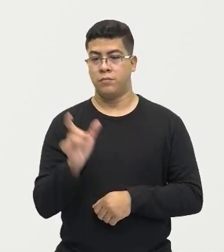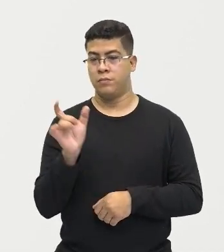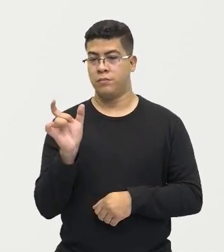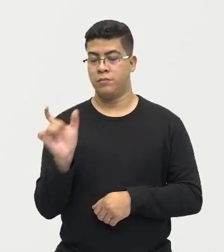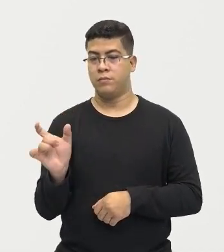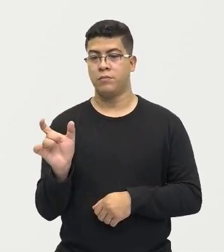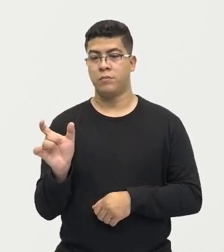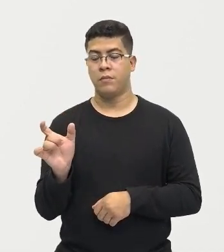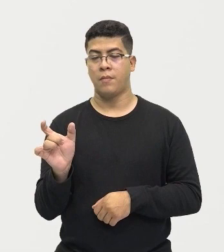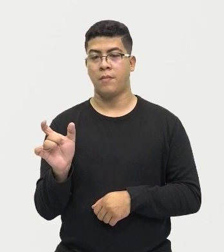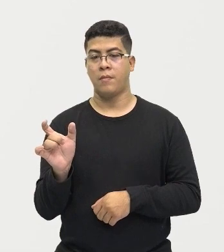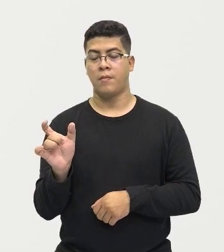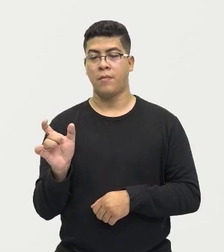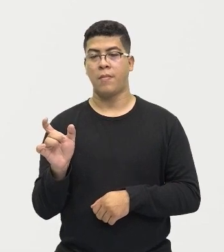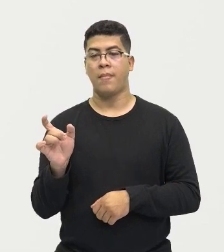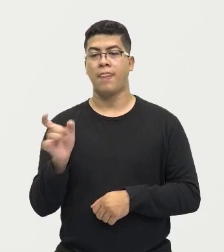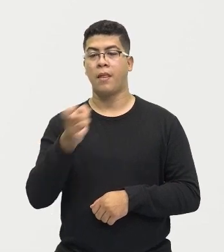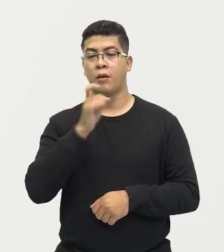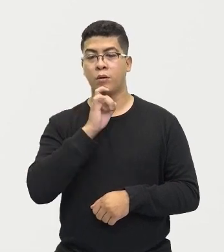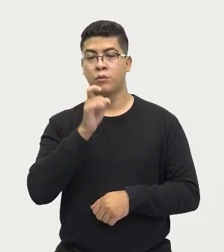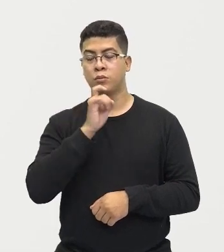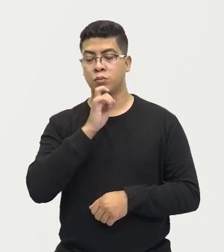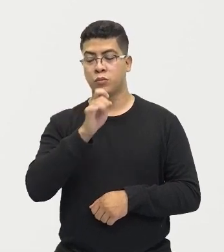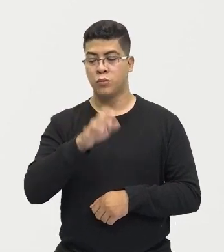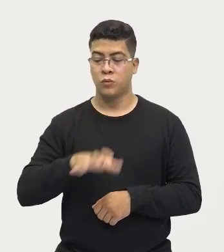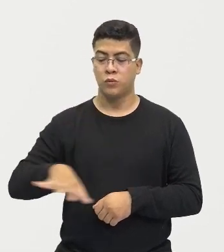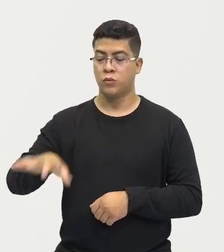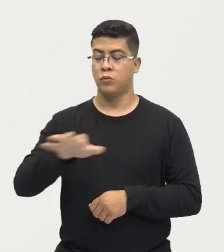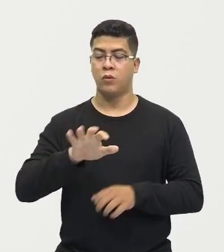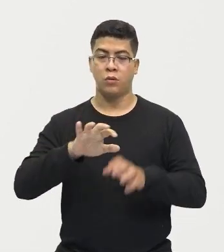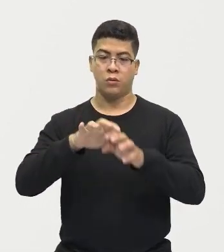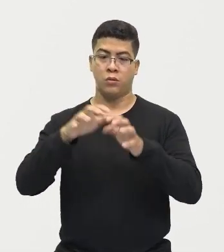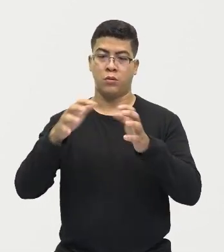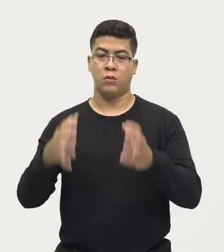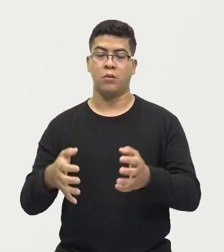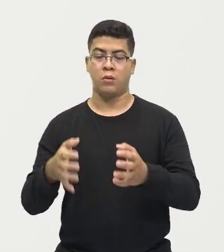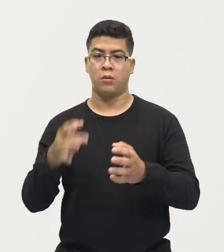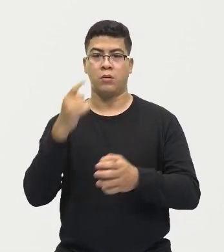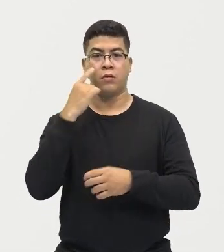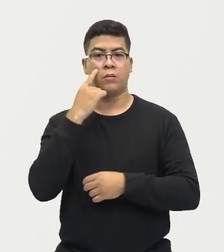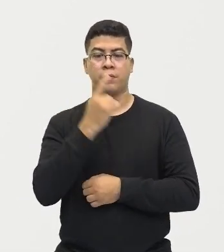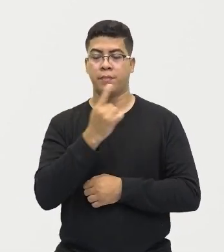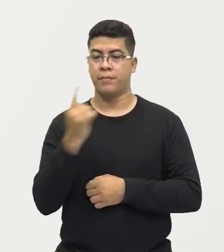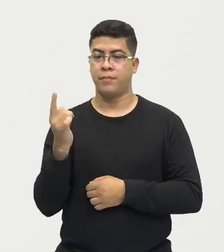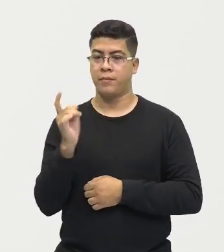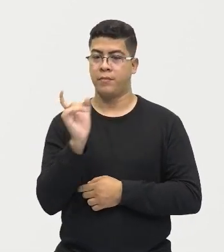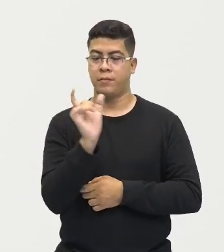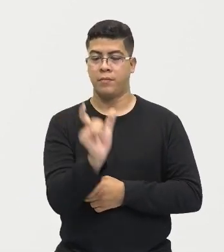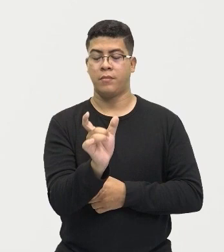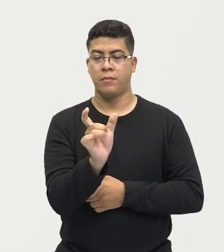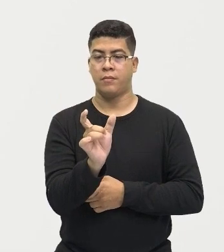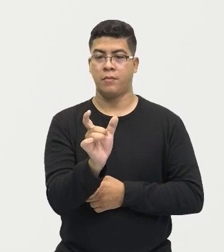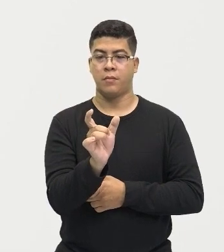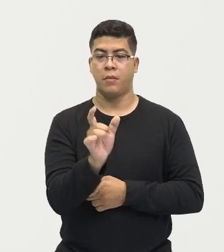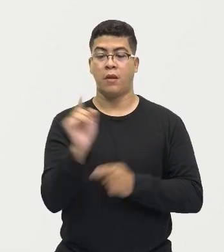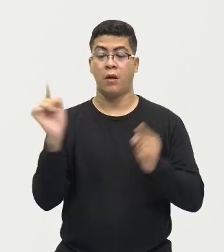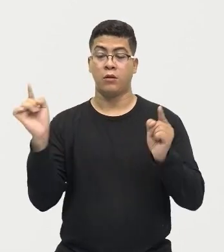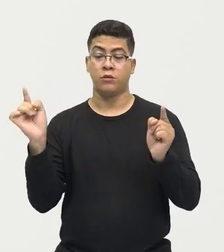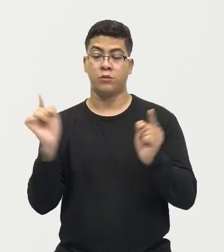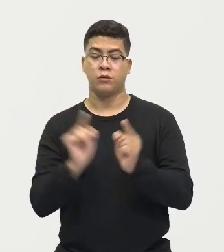isso denomina-se substantiva. Está aqui, ó. O substantivo é o núcleo. A